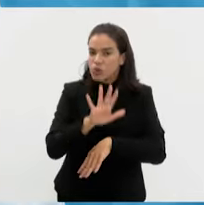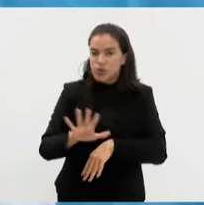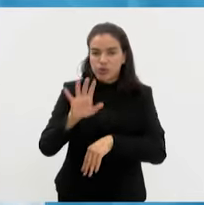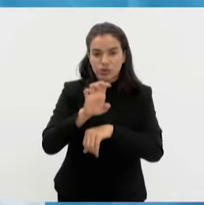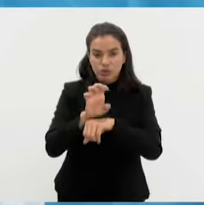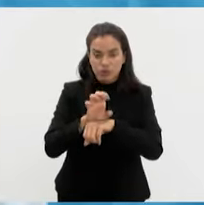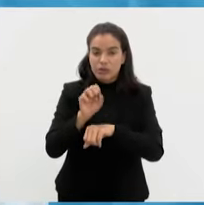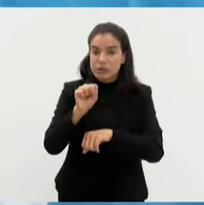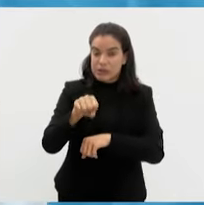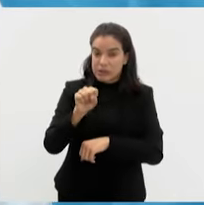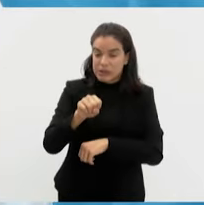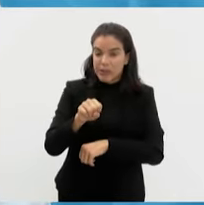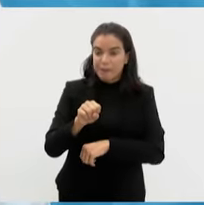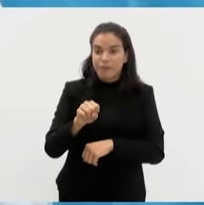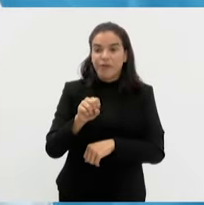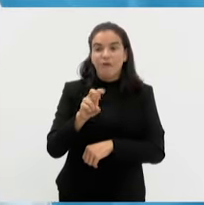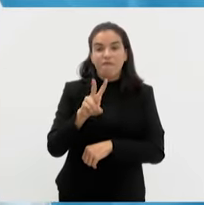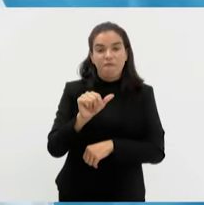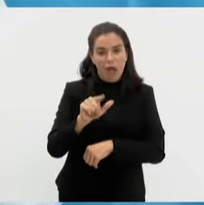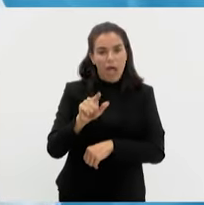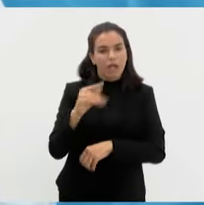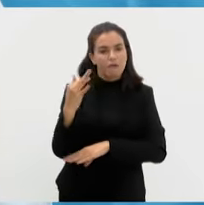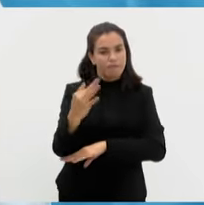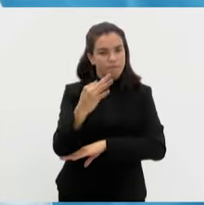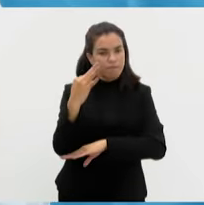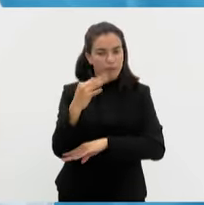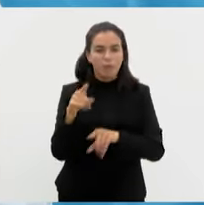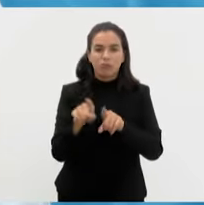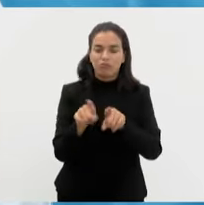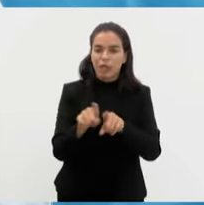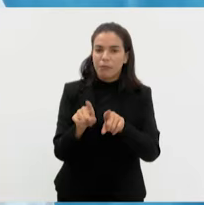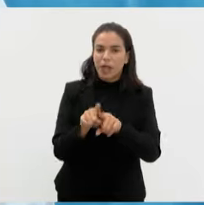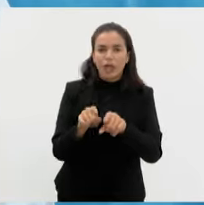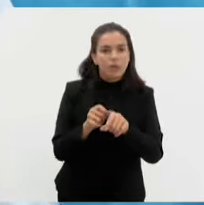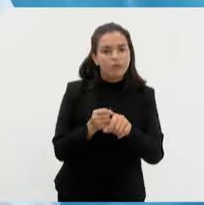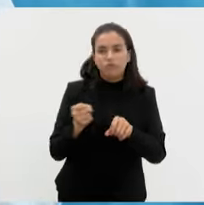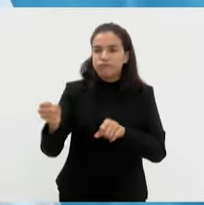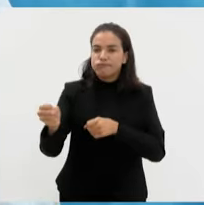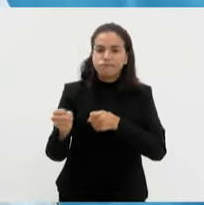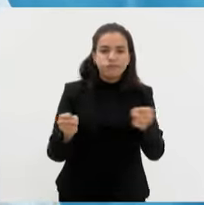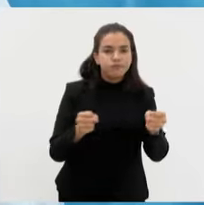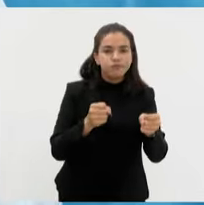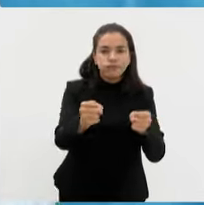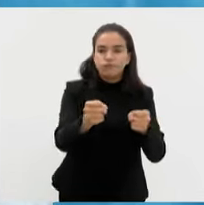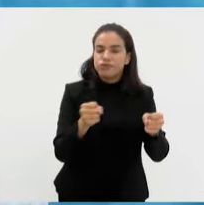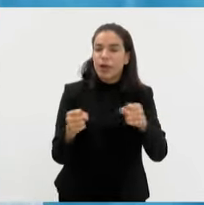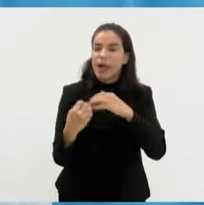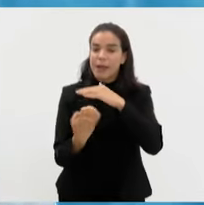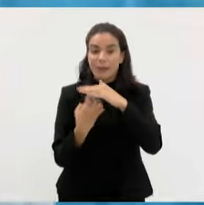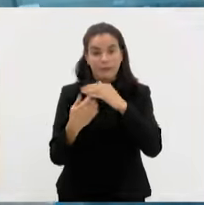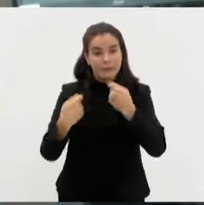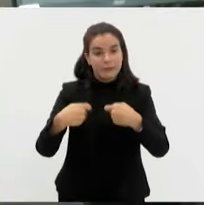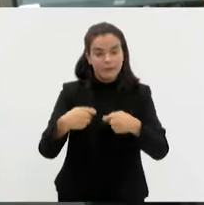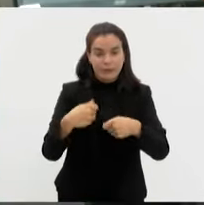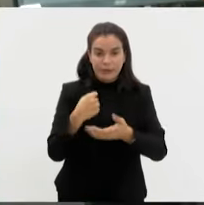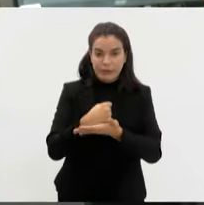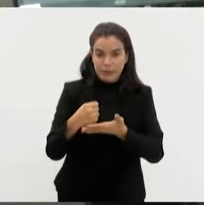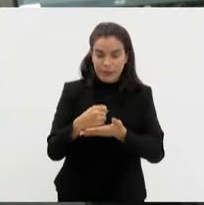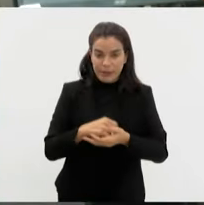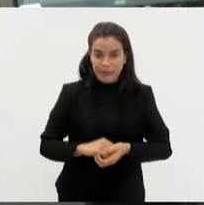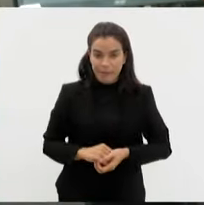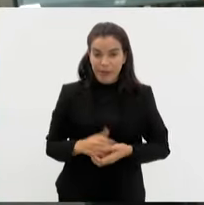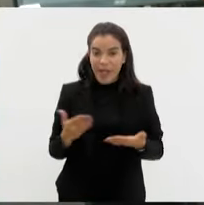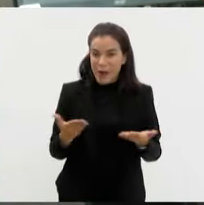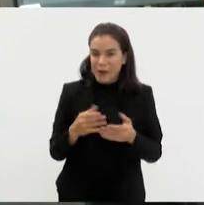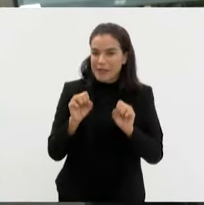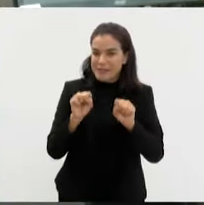sim. Essas vagas são emprego formal e é distribuída aonde as empresas precisam da mão de obra. E